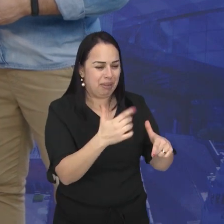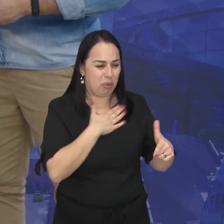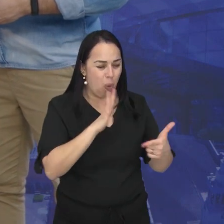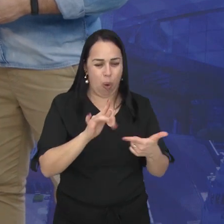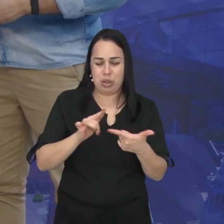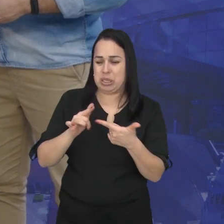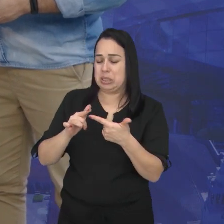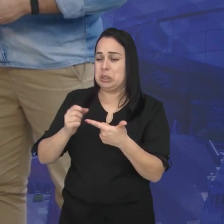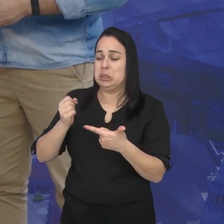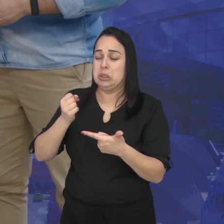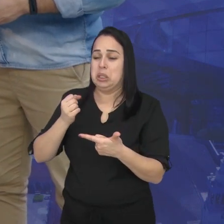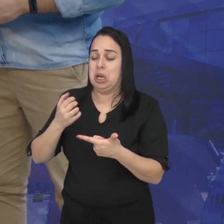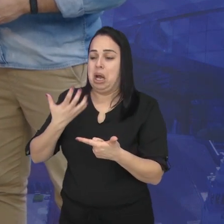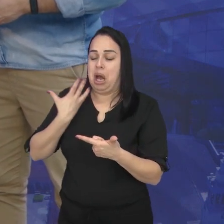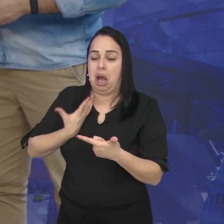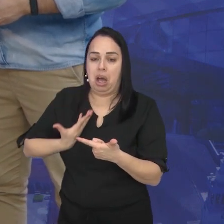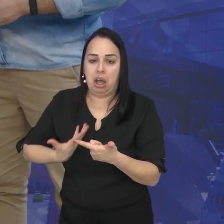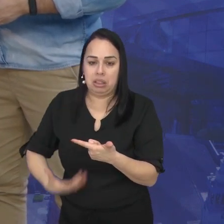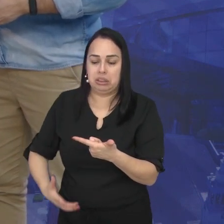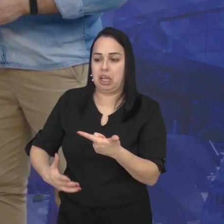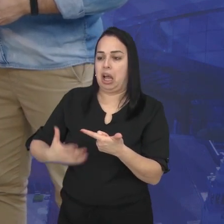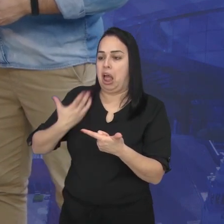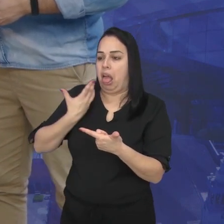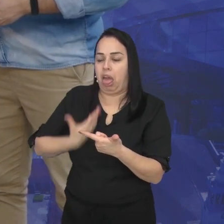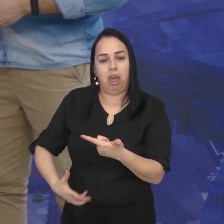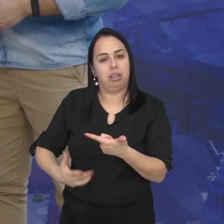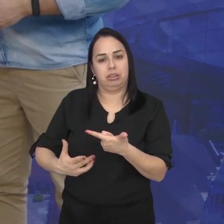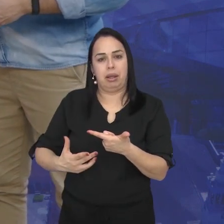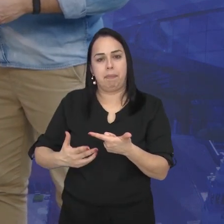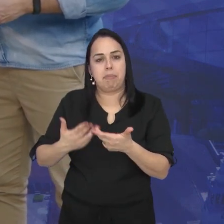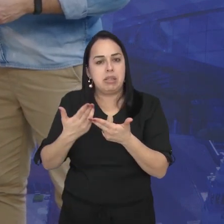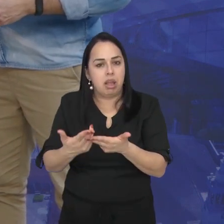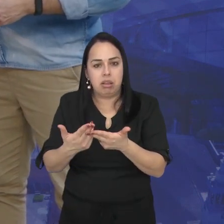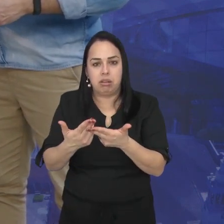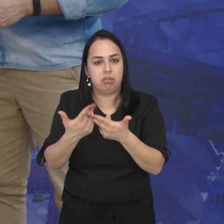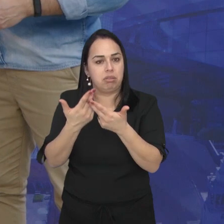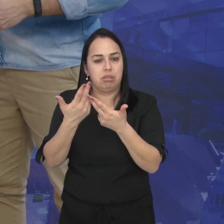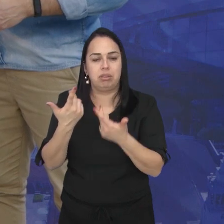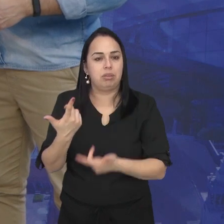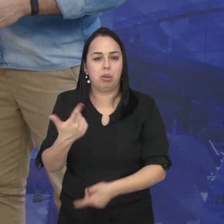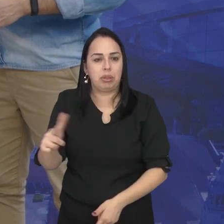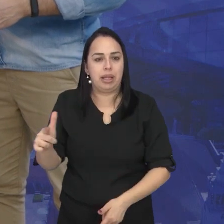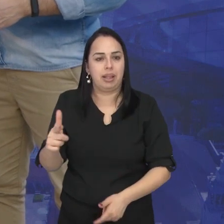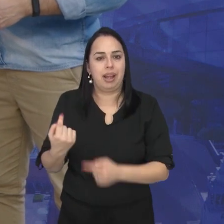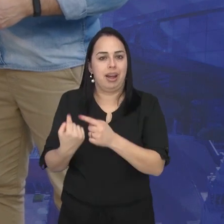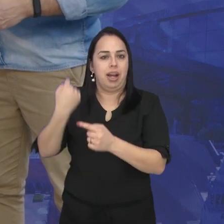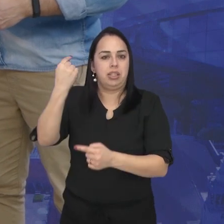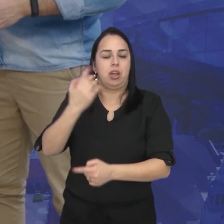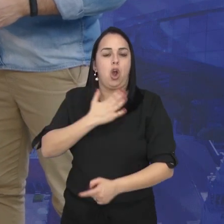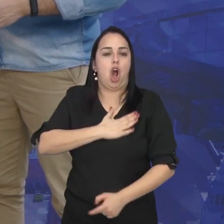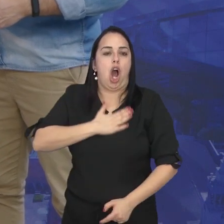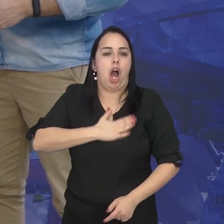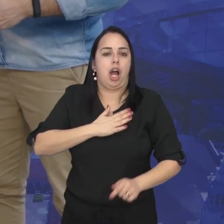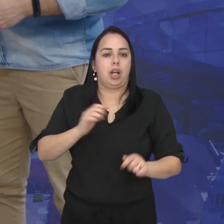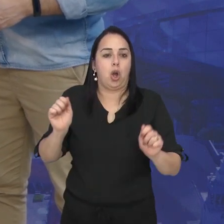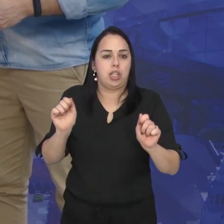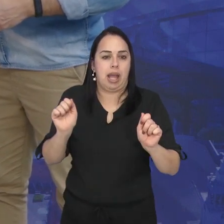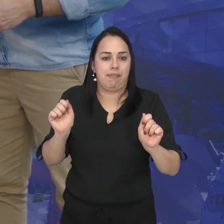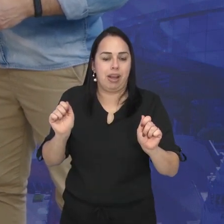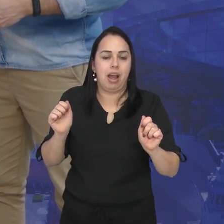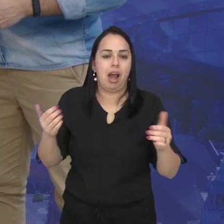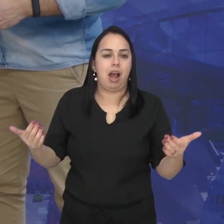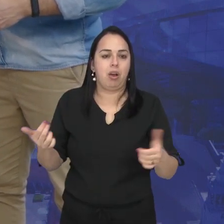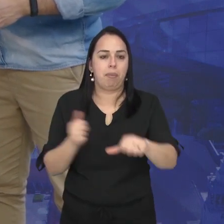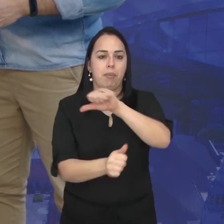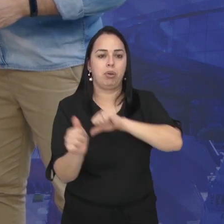começa a não gostar do seu trabalho, você começa a sentir que está muito cansada, não tem mais paciência, uma coisa que você gostava muito de